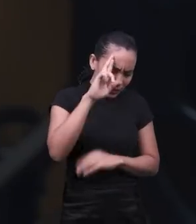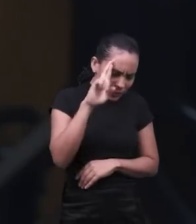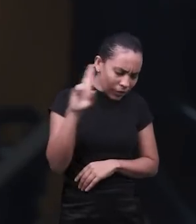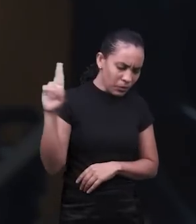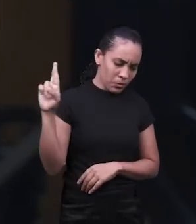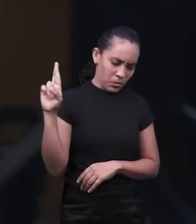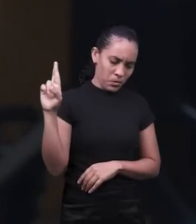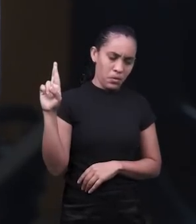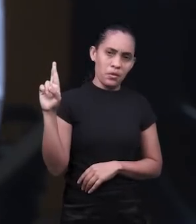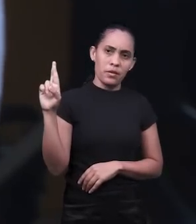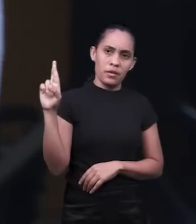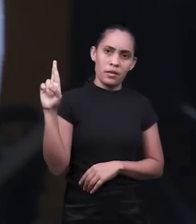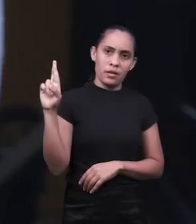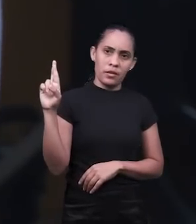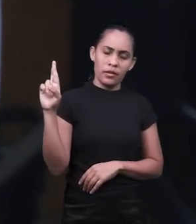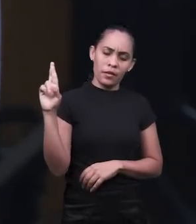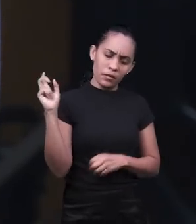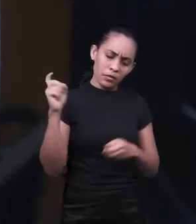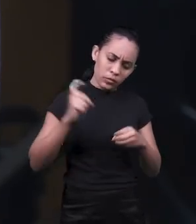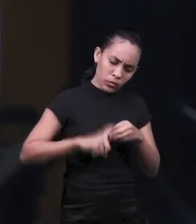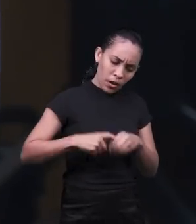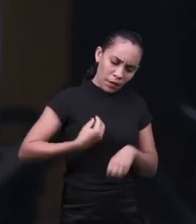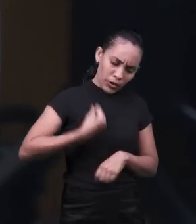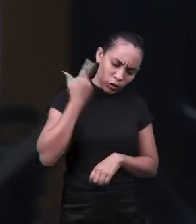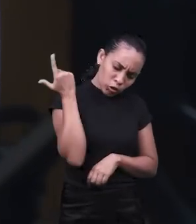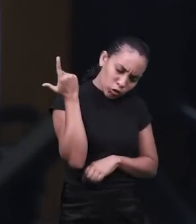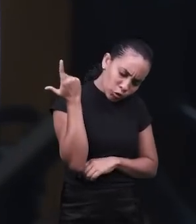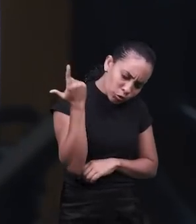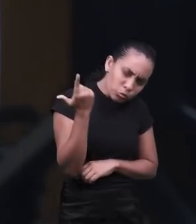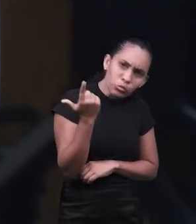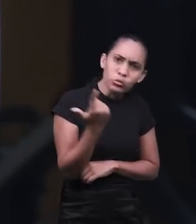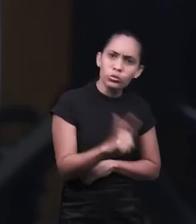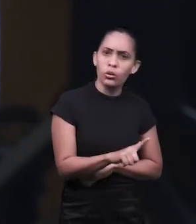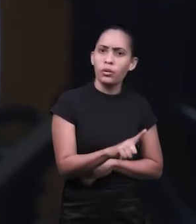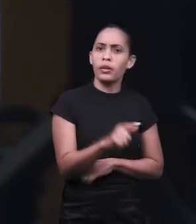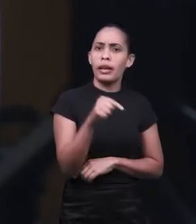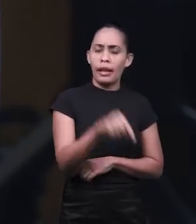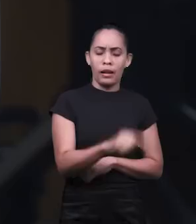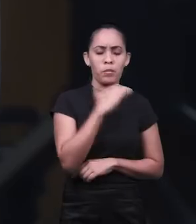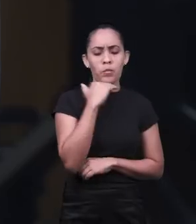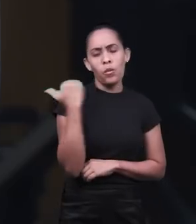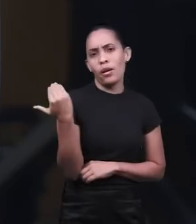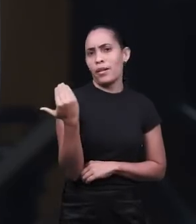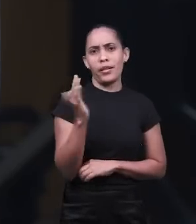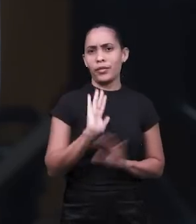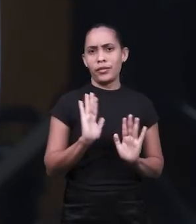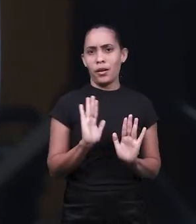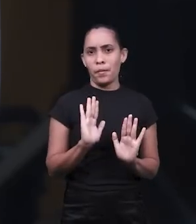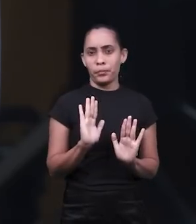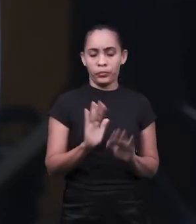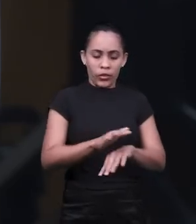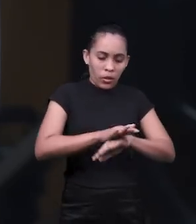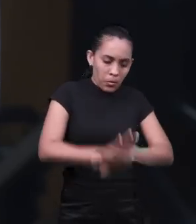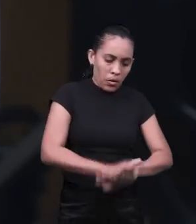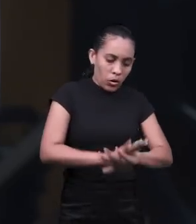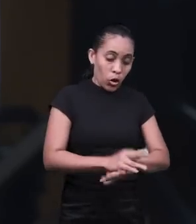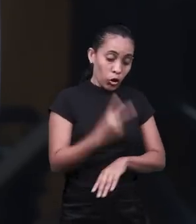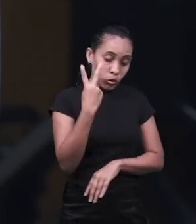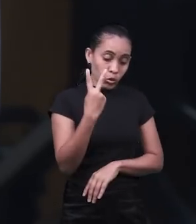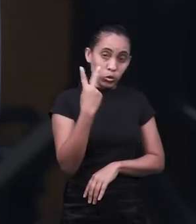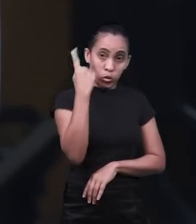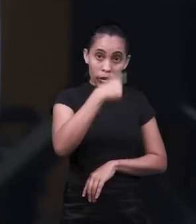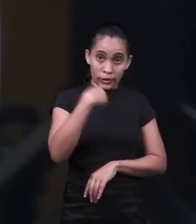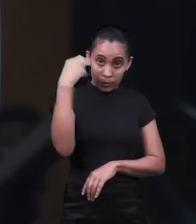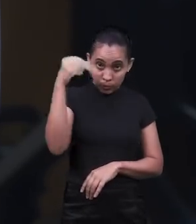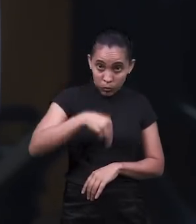oração ao Senhor foi: Senhor, traga a vida de volta para essa criança, não deixe essa criança morrer. Amém. E quando passou ali os